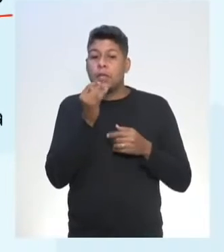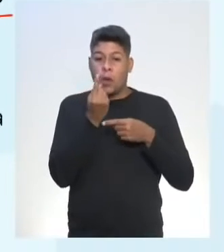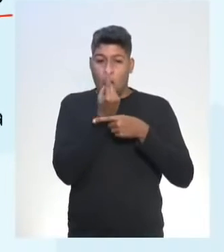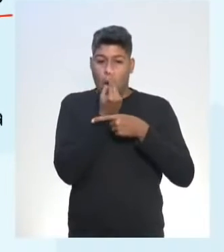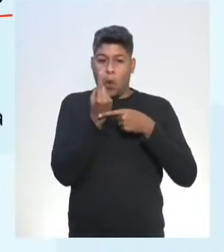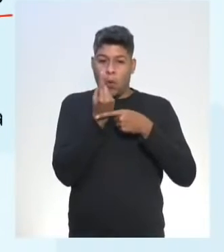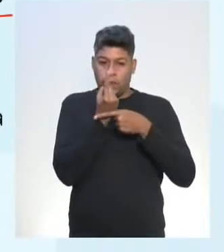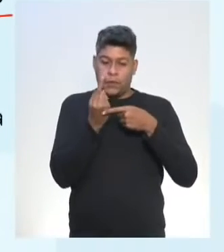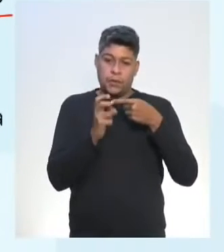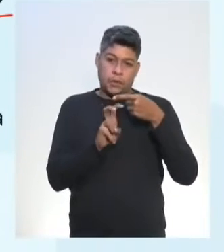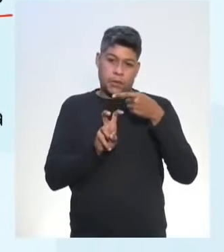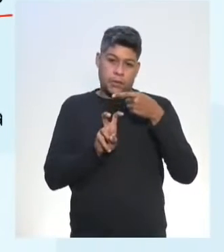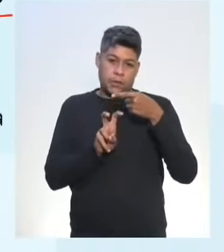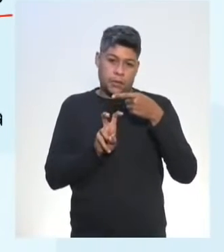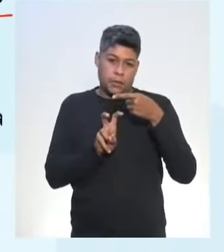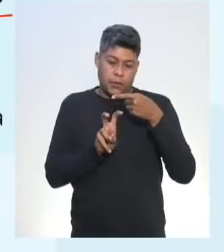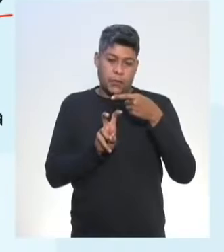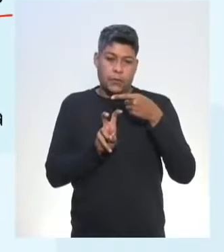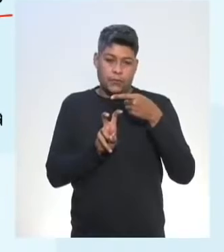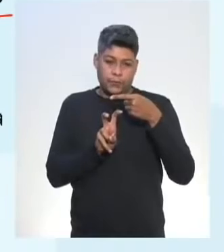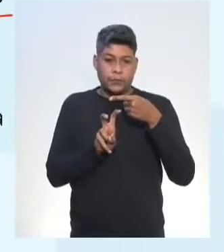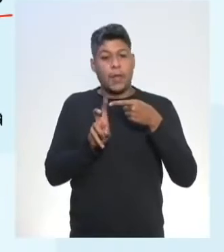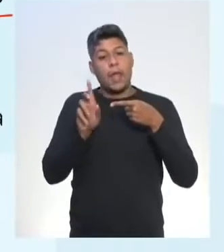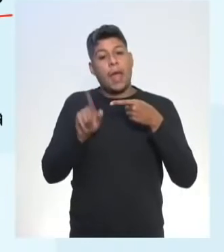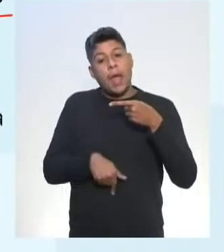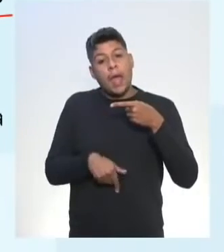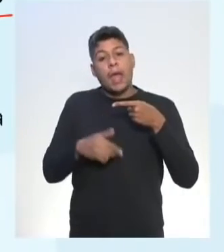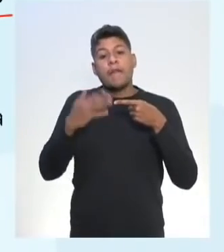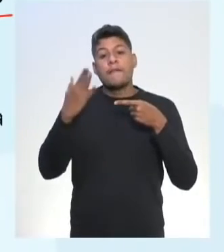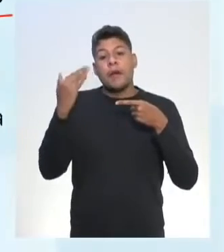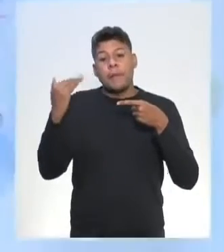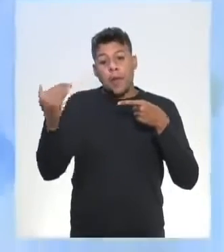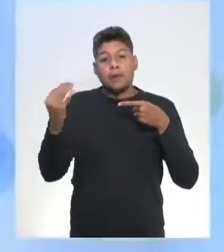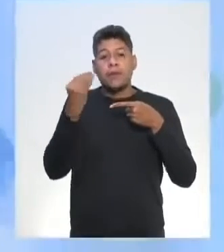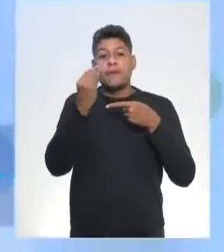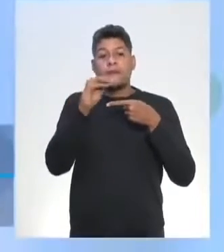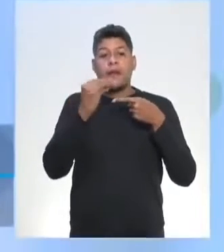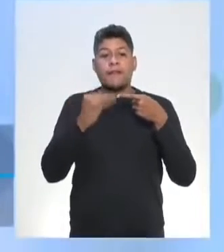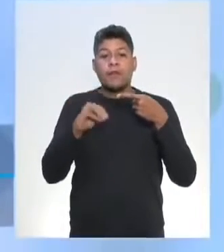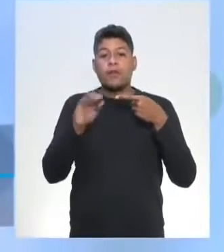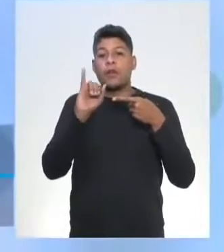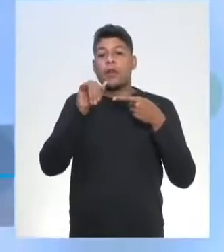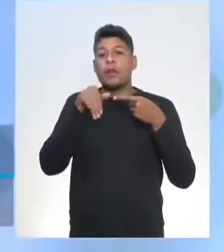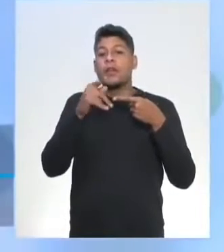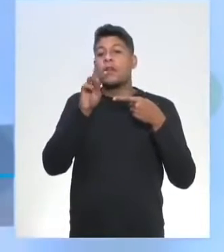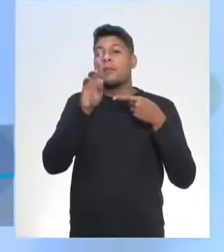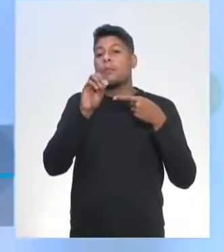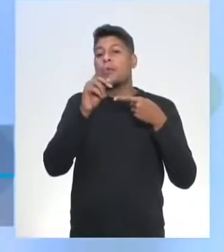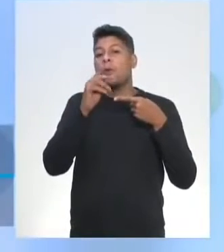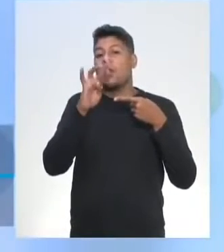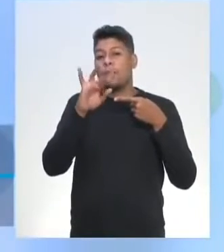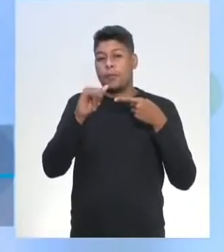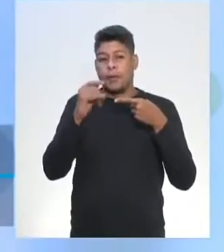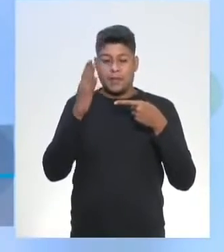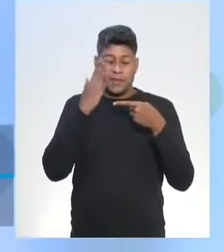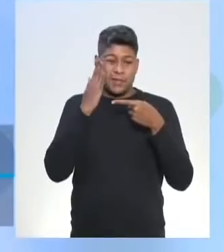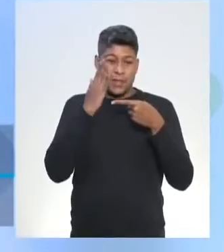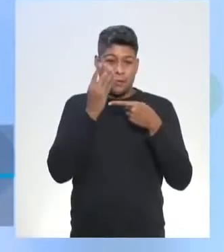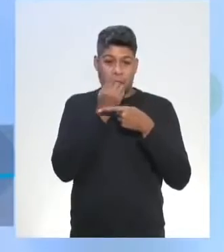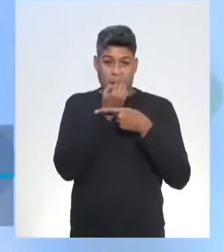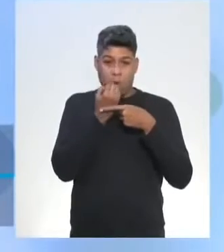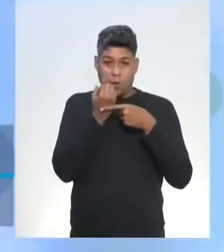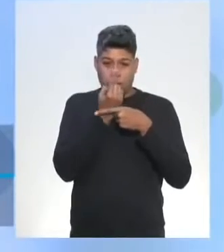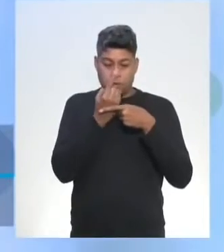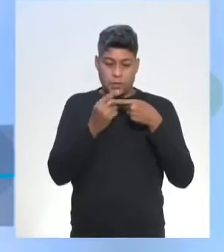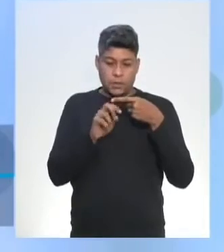11 sobre 11 sobre cinco Então essa é a famosa aplicação imprópria ou seja se você fizer a divisão